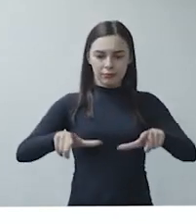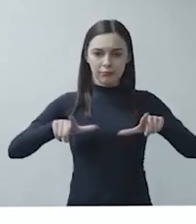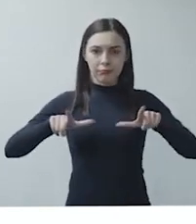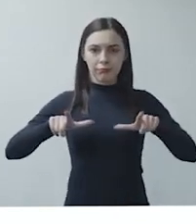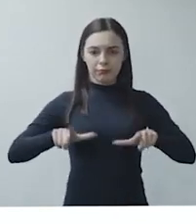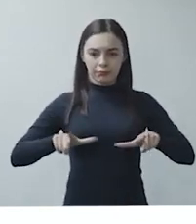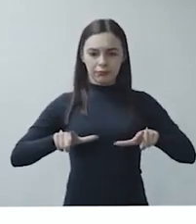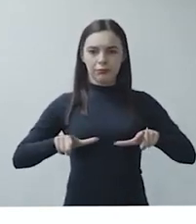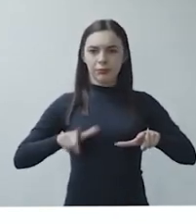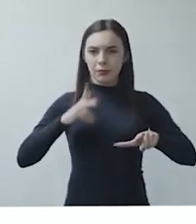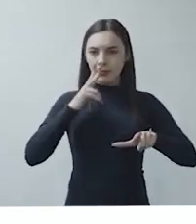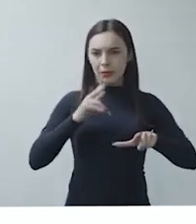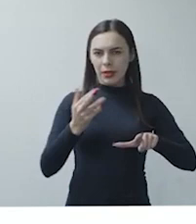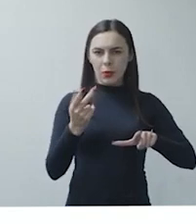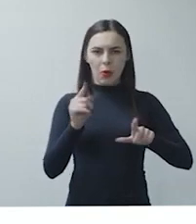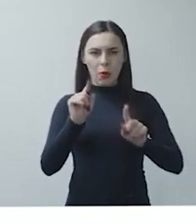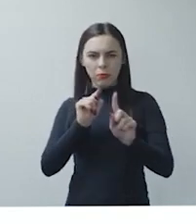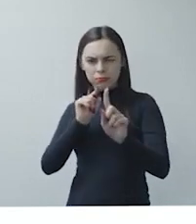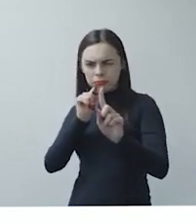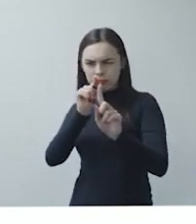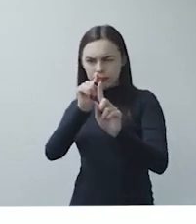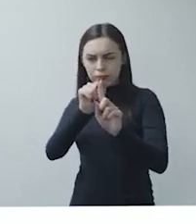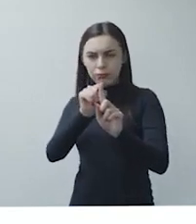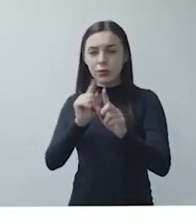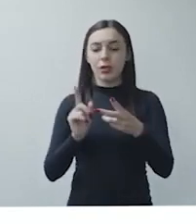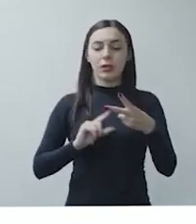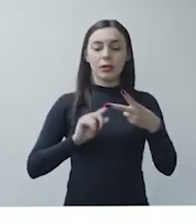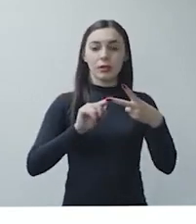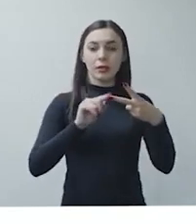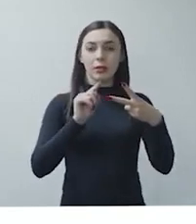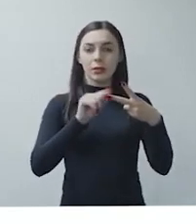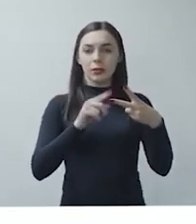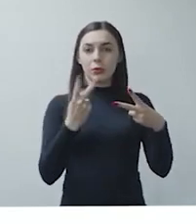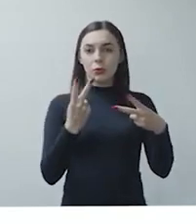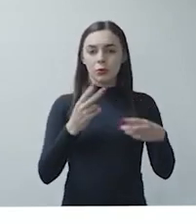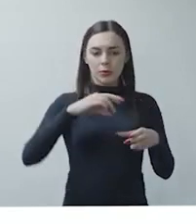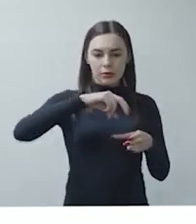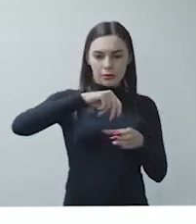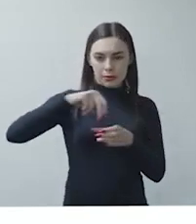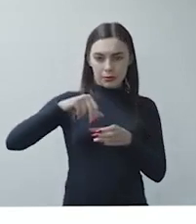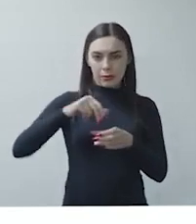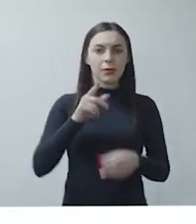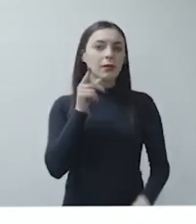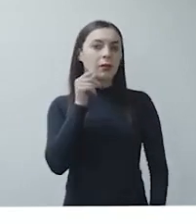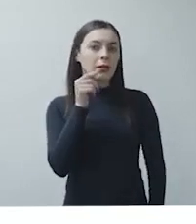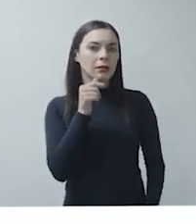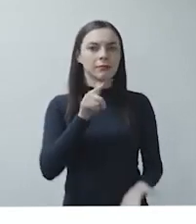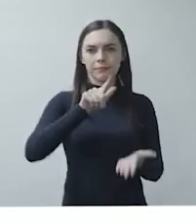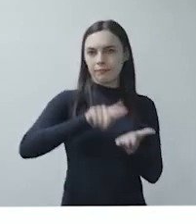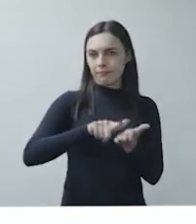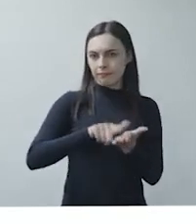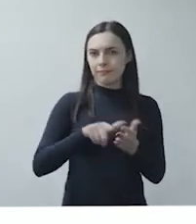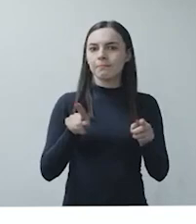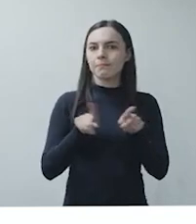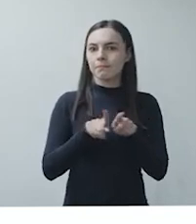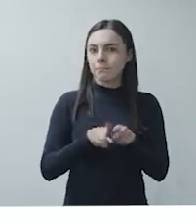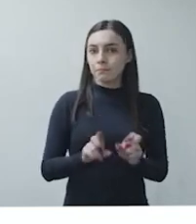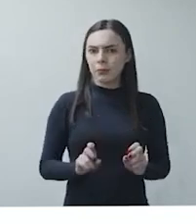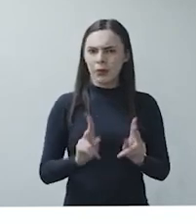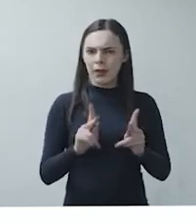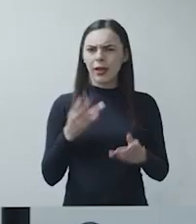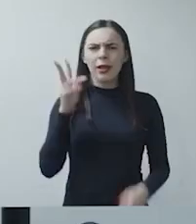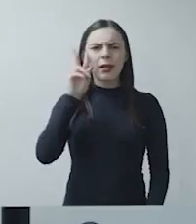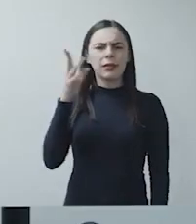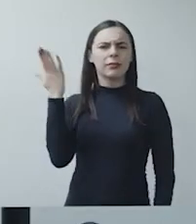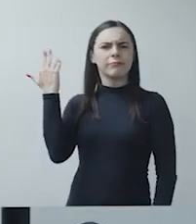formato de alvo, duas tampinhas, lápis e papel, certo? Lembram que